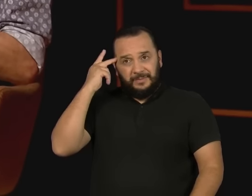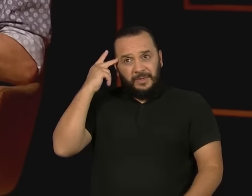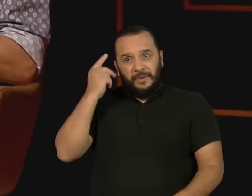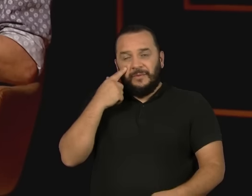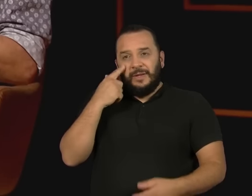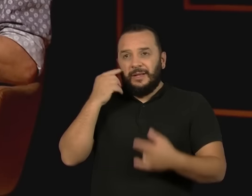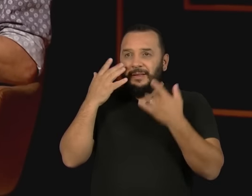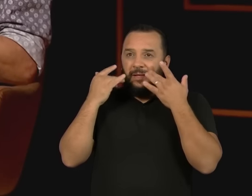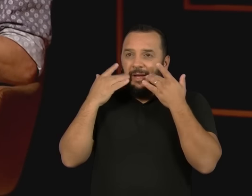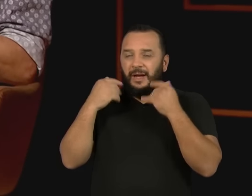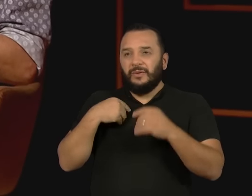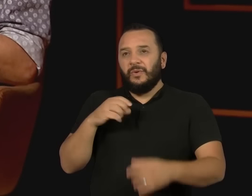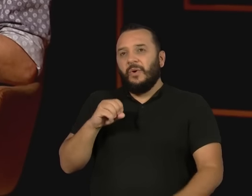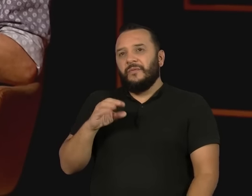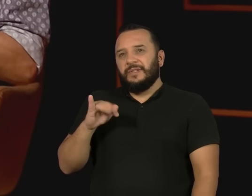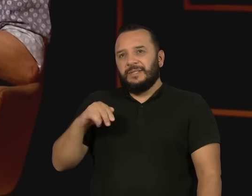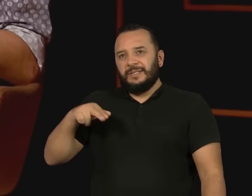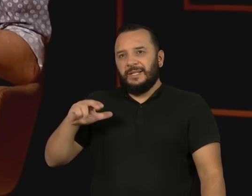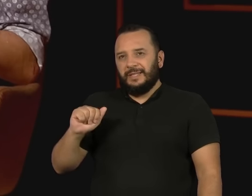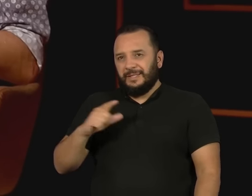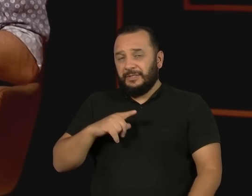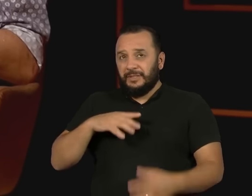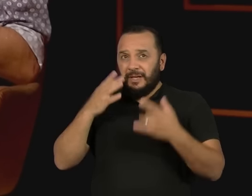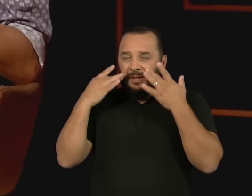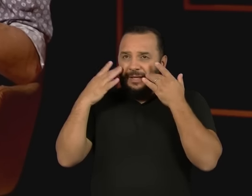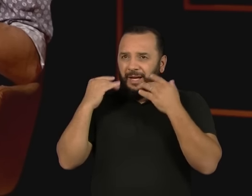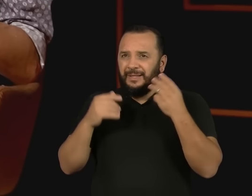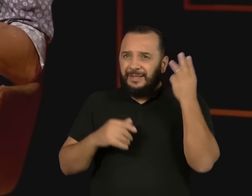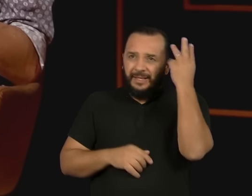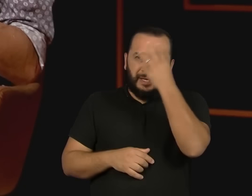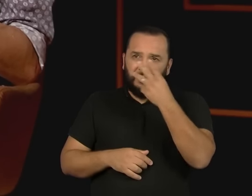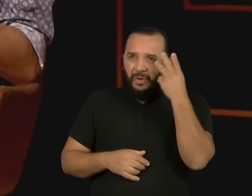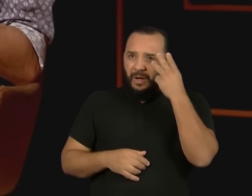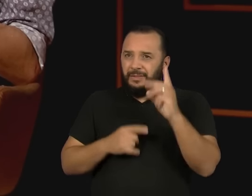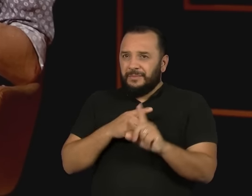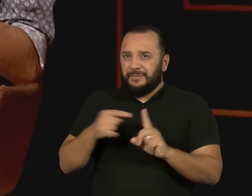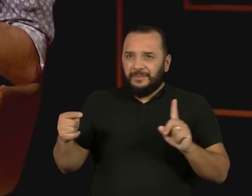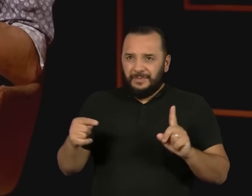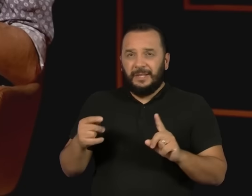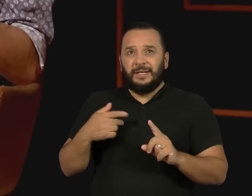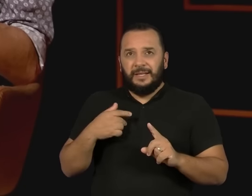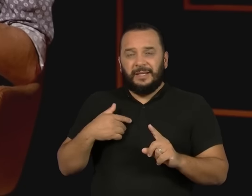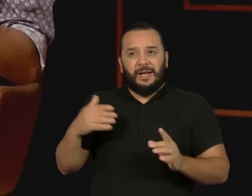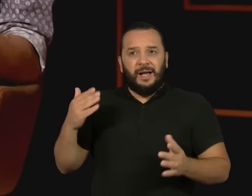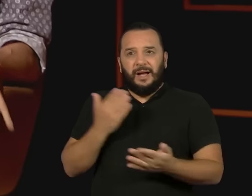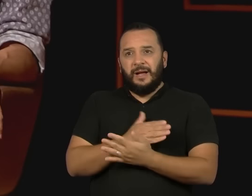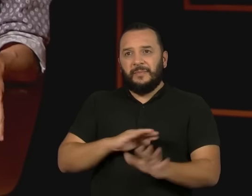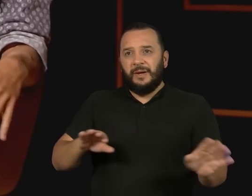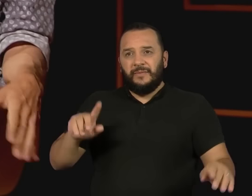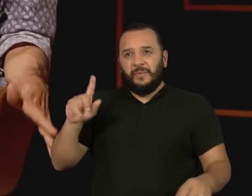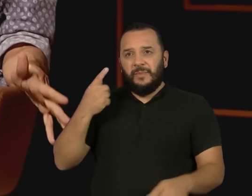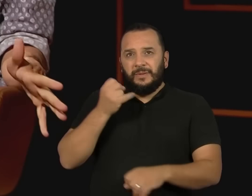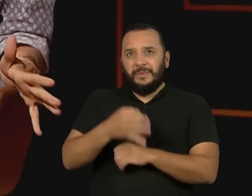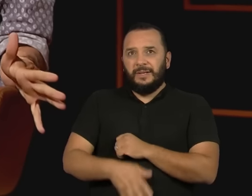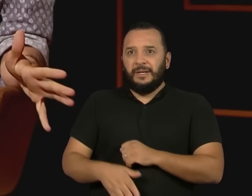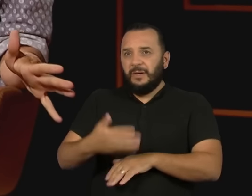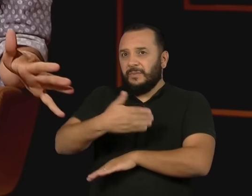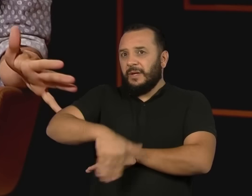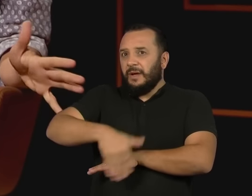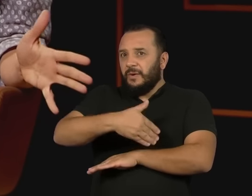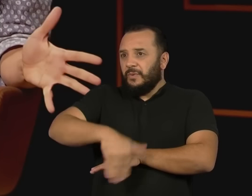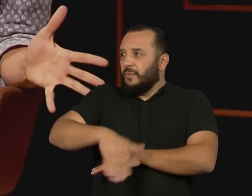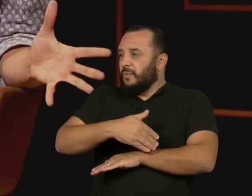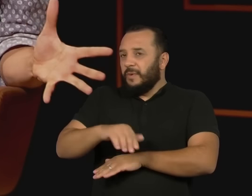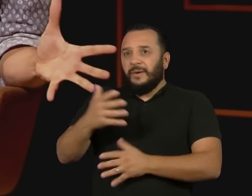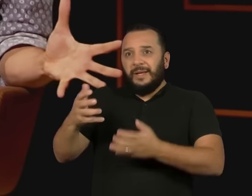oficina. E Cacilda, eu lembro que era uma peça de, 3 horas e meia, uma coisa assim. Acabava 1h da manhã, eu lembro de eu saindo na rua Jaceguai,